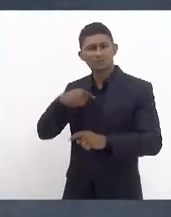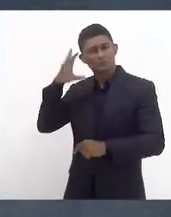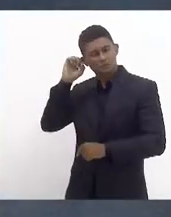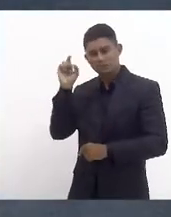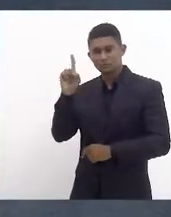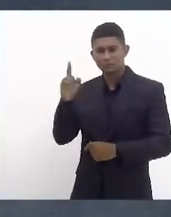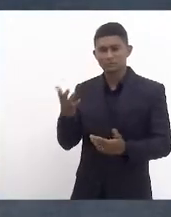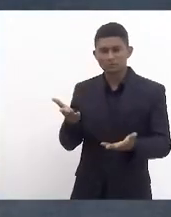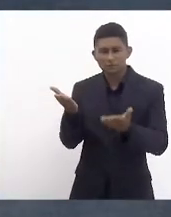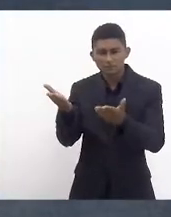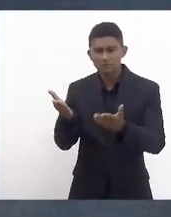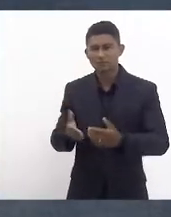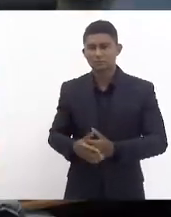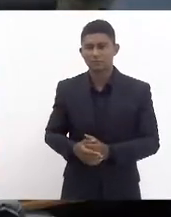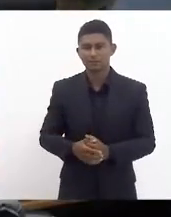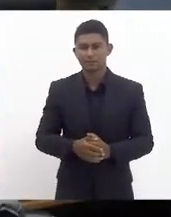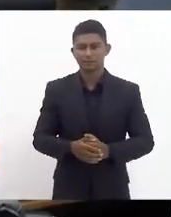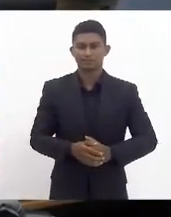deputado Paulo.